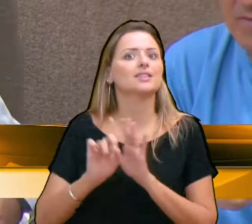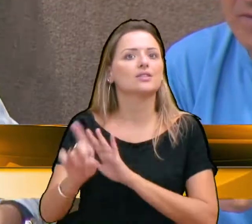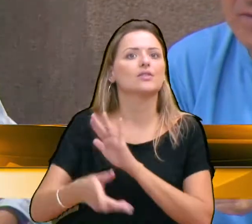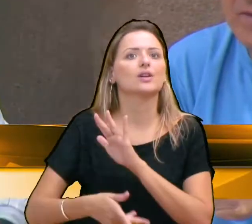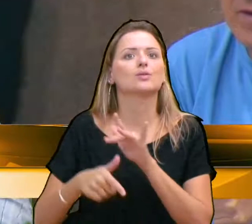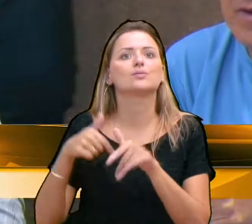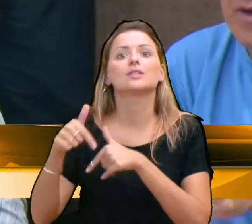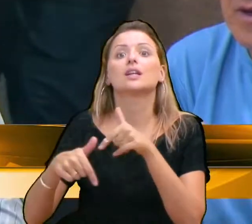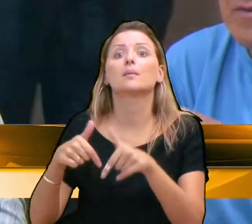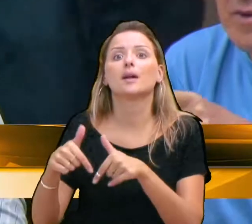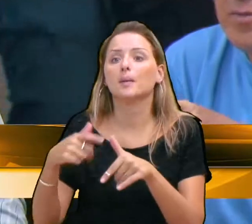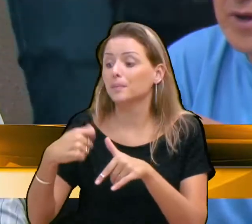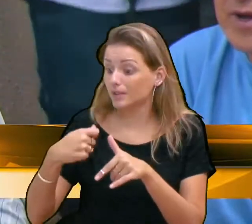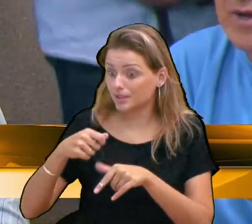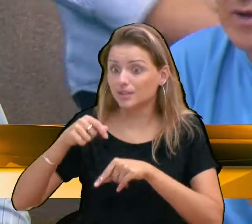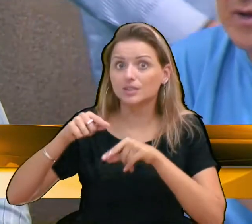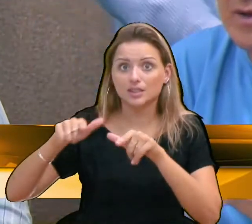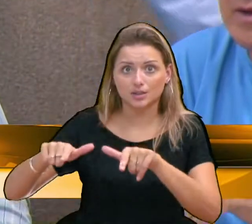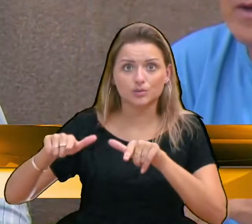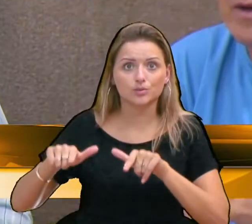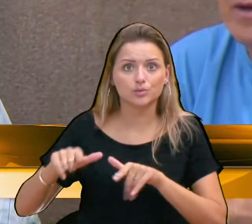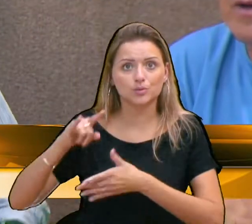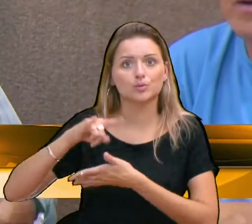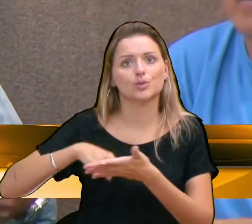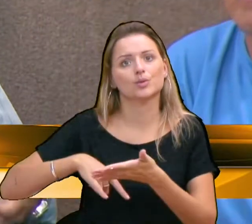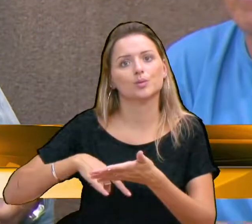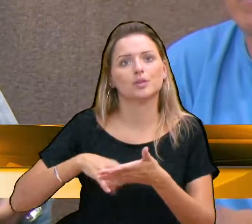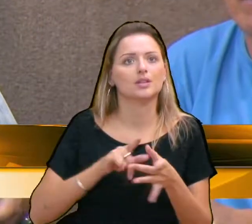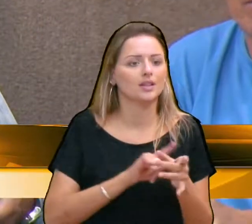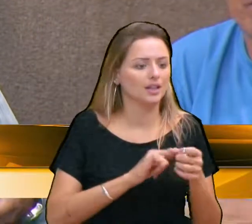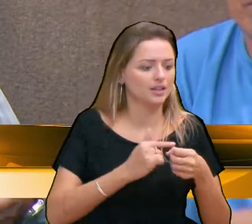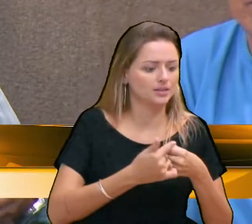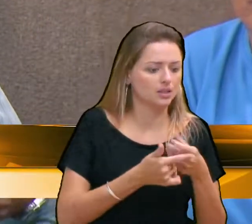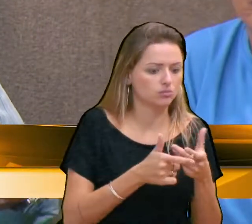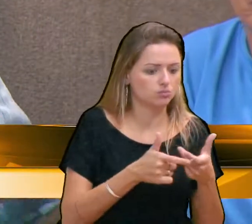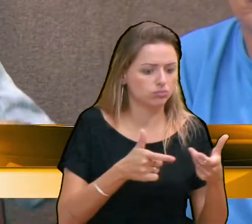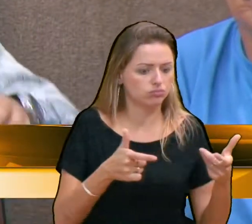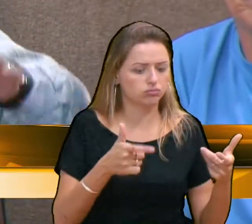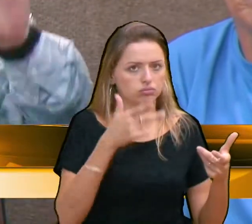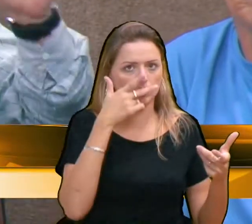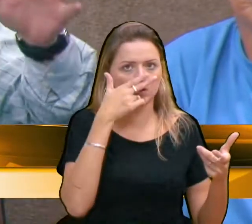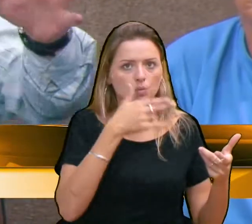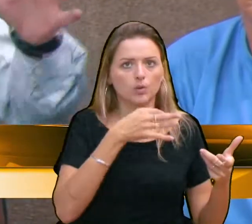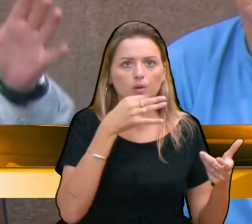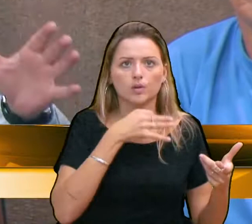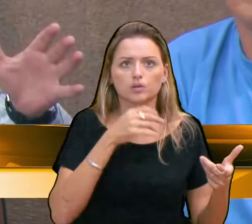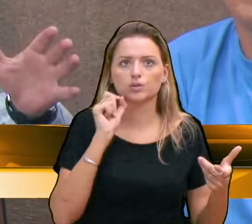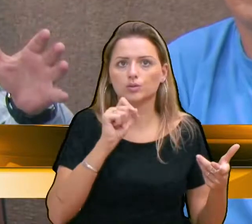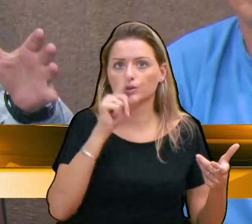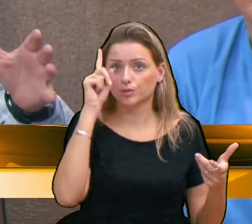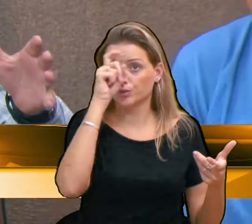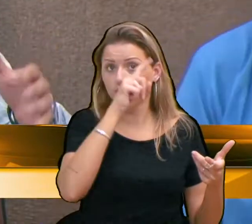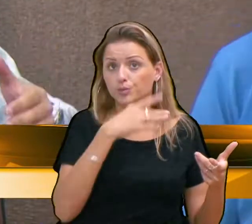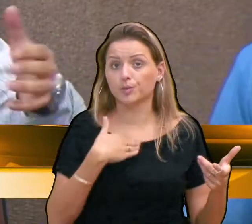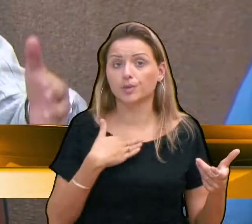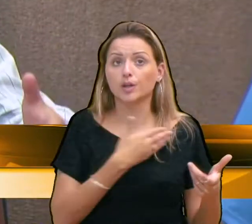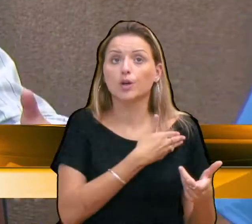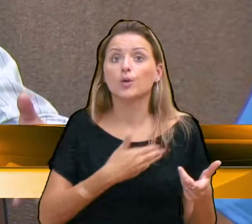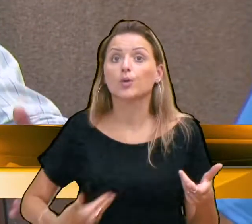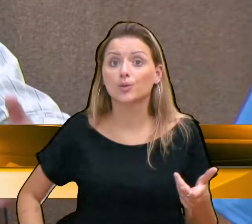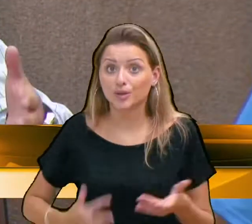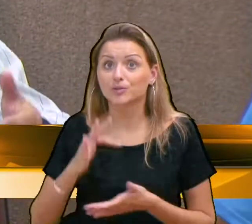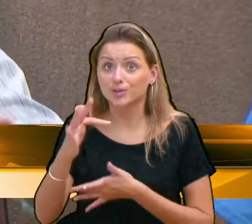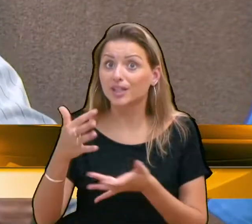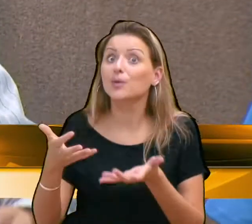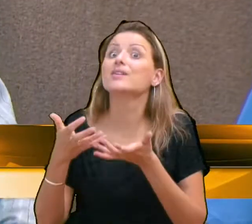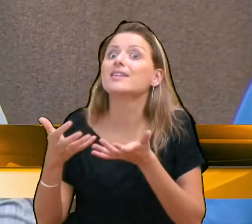esse tipo de material? Sabe? Então, uma cidade do tamanho de Caxias do Sul, e o mais difícil para mim aconteceu, né? Que é o governo federal se colocar à disposição e